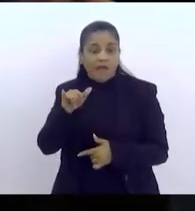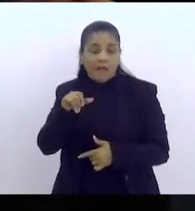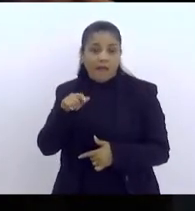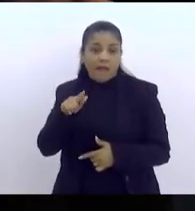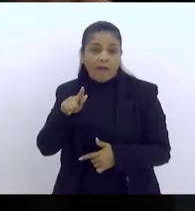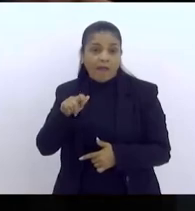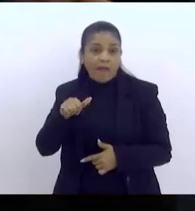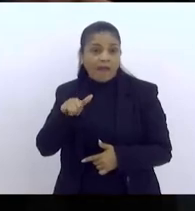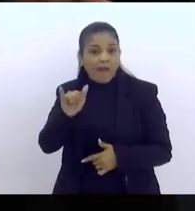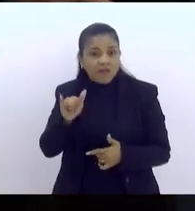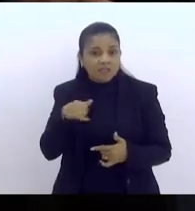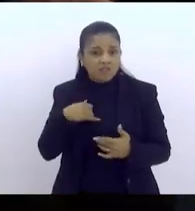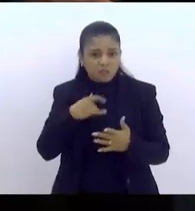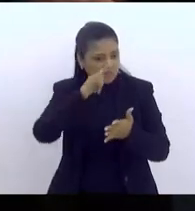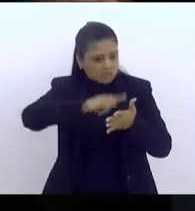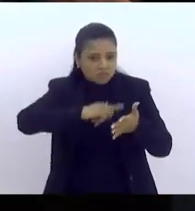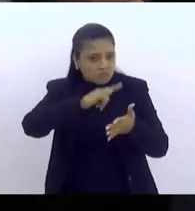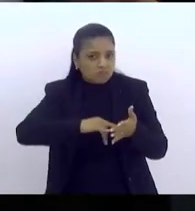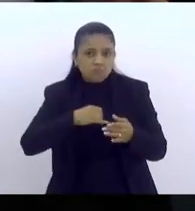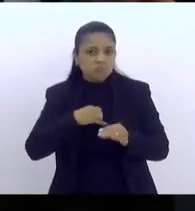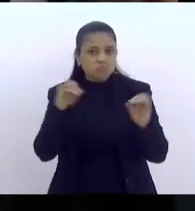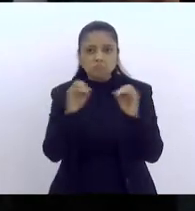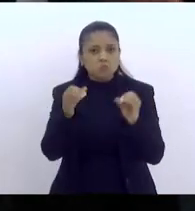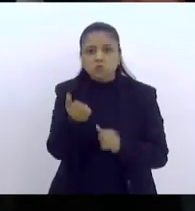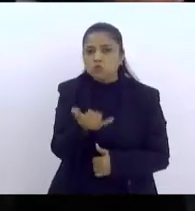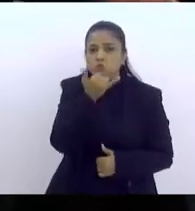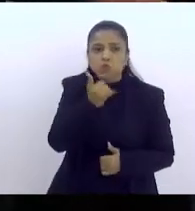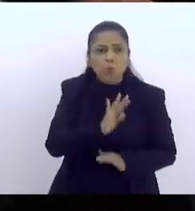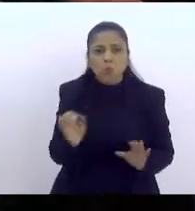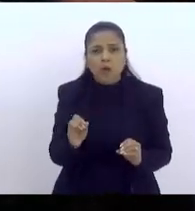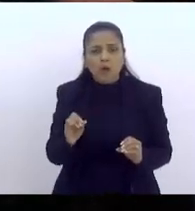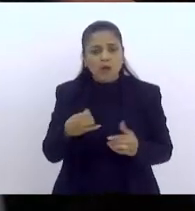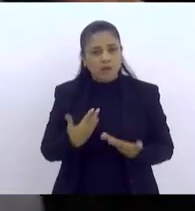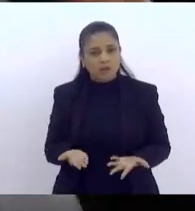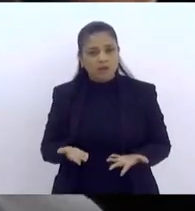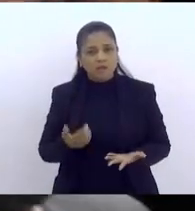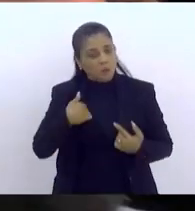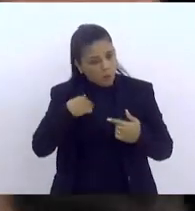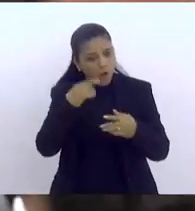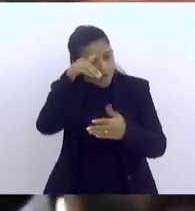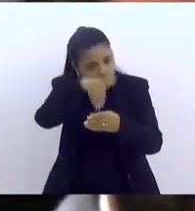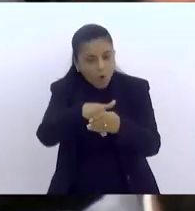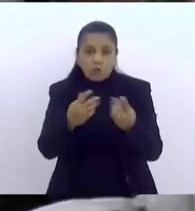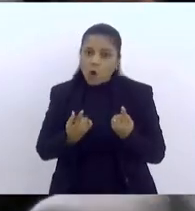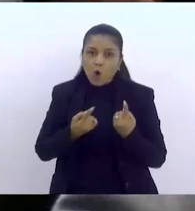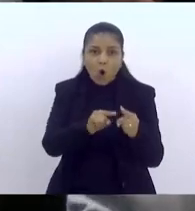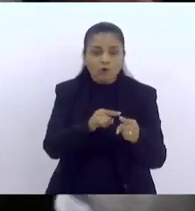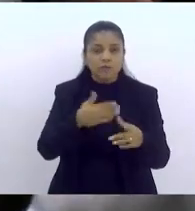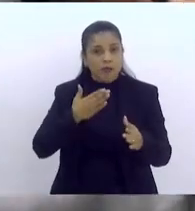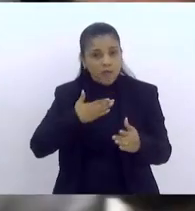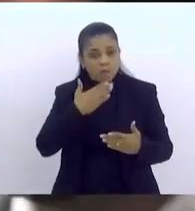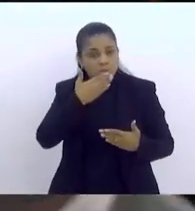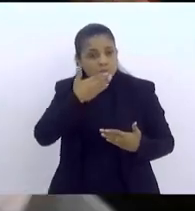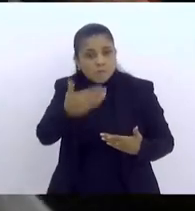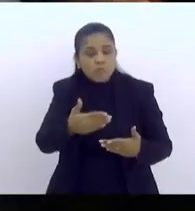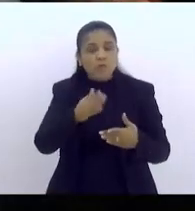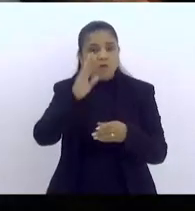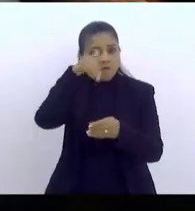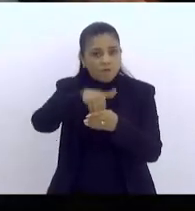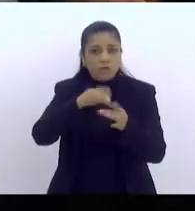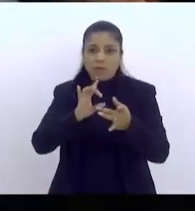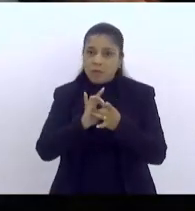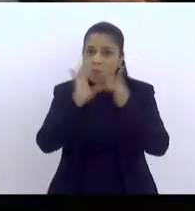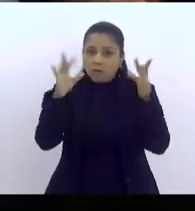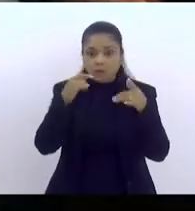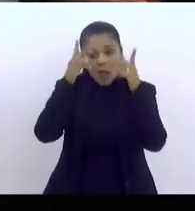nota de pedido de desculpa. Não teve nenhuma nota falando a respeito. Então, o meu voto é contra, porque eu sou a favor da democracia. Se vale